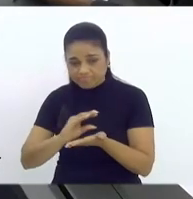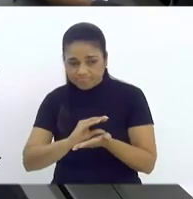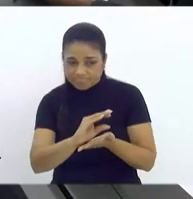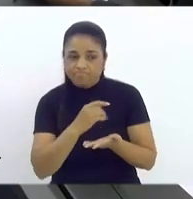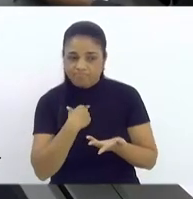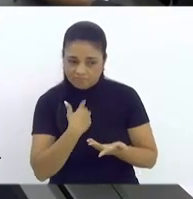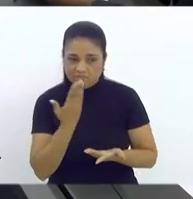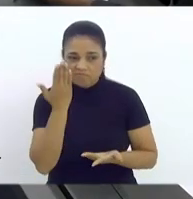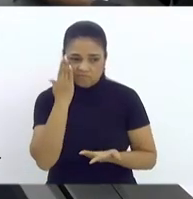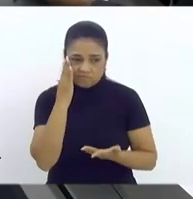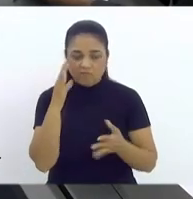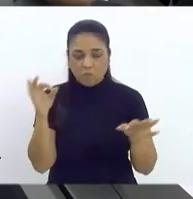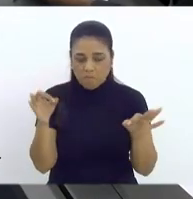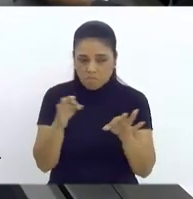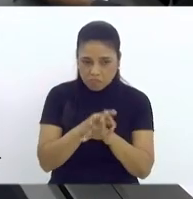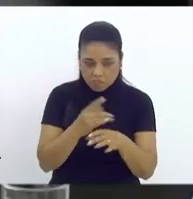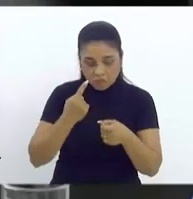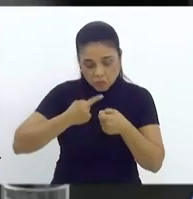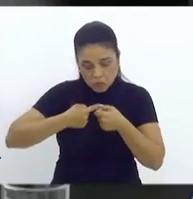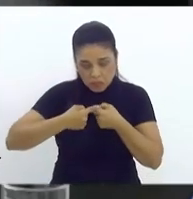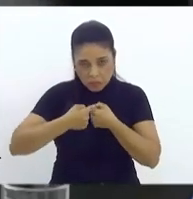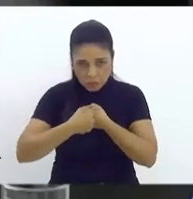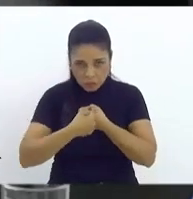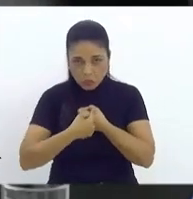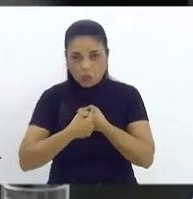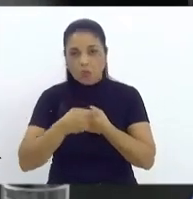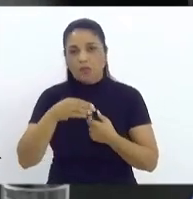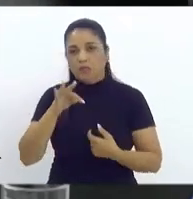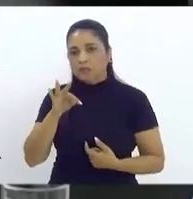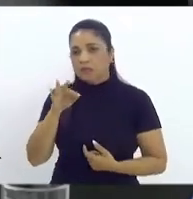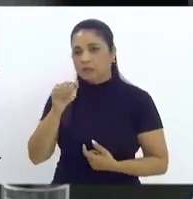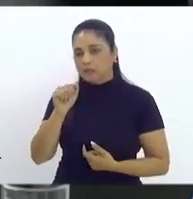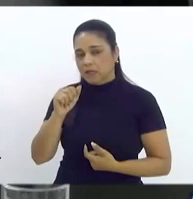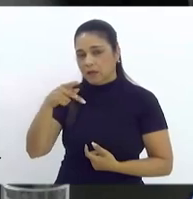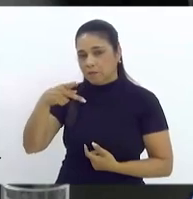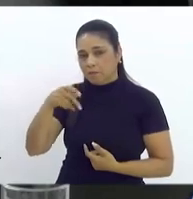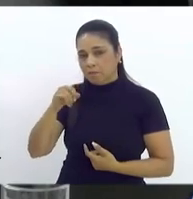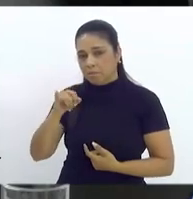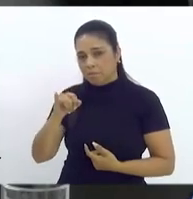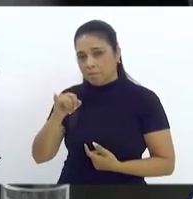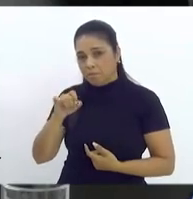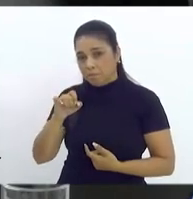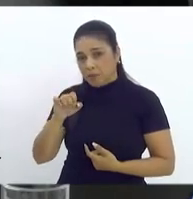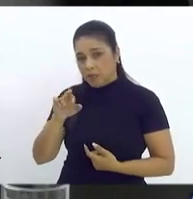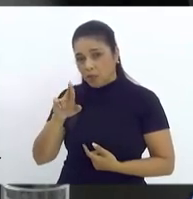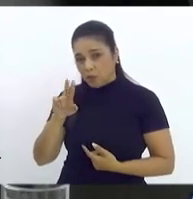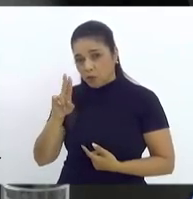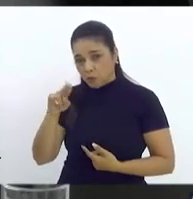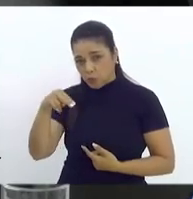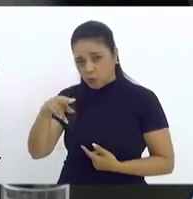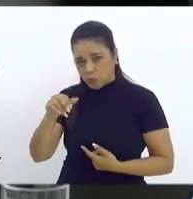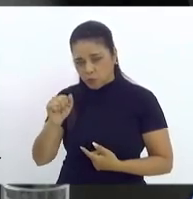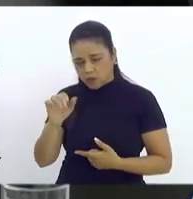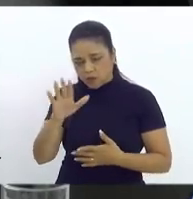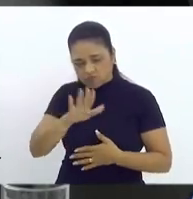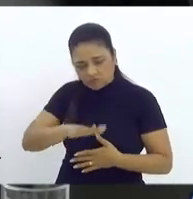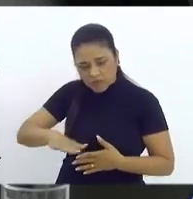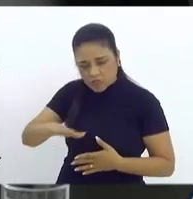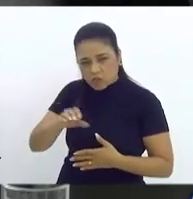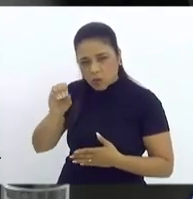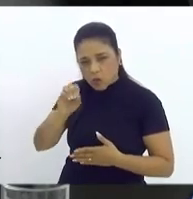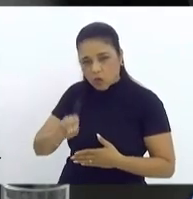ser concluída no interior, Itapiruna, ainda em uma parte de Campos, aquela é a região norte-noroeste,